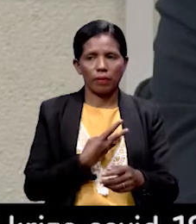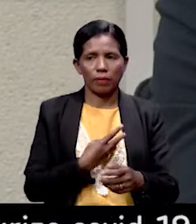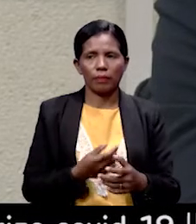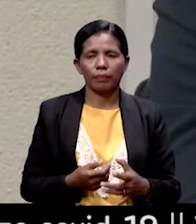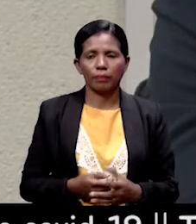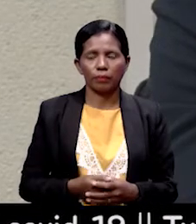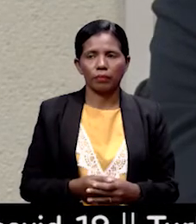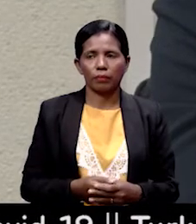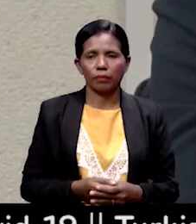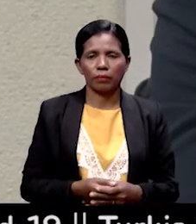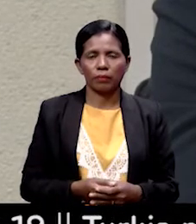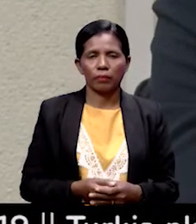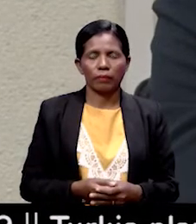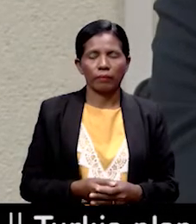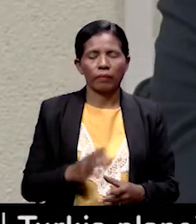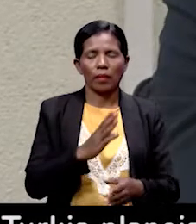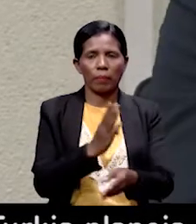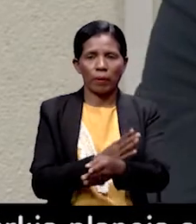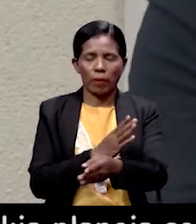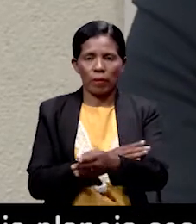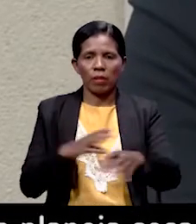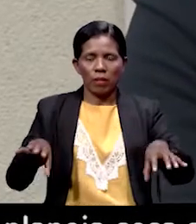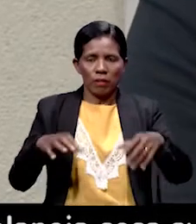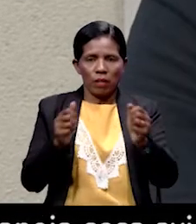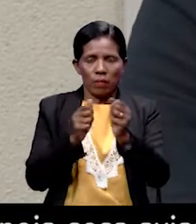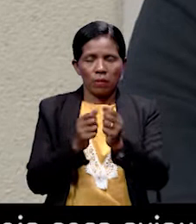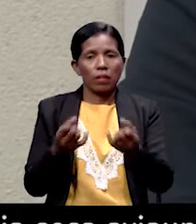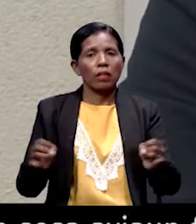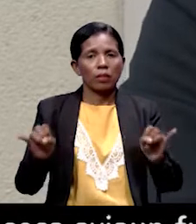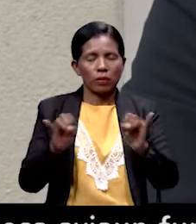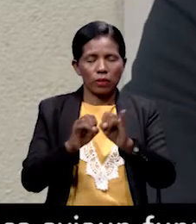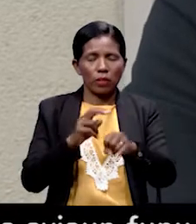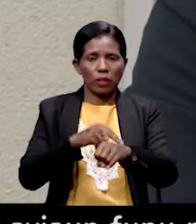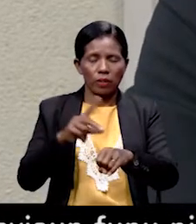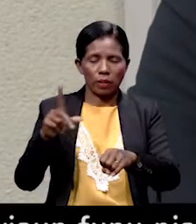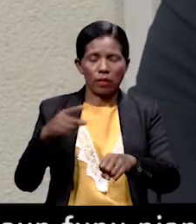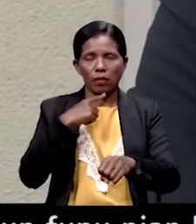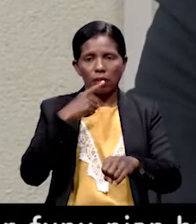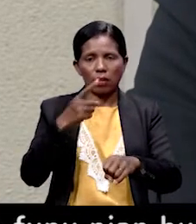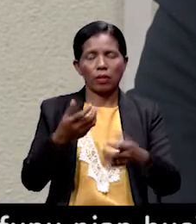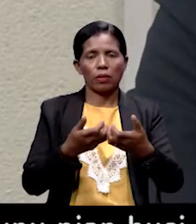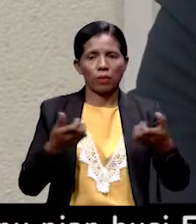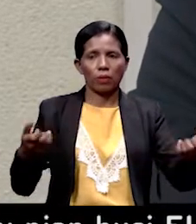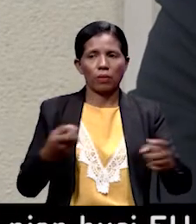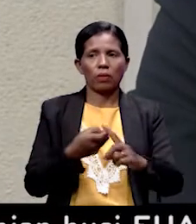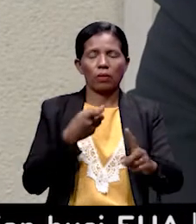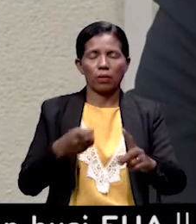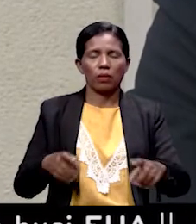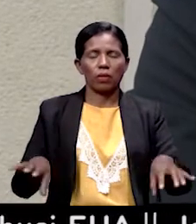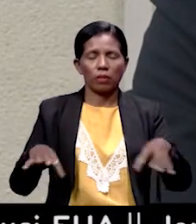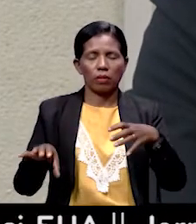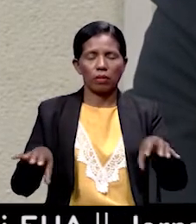setorial, promove a cooperação institucional, adocamos a distorção para o bom funcionamento do